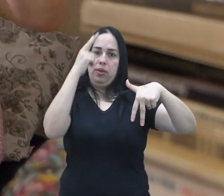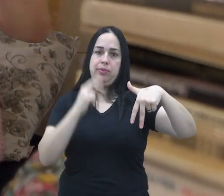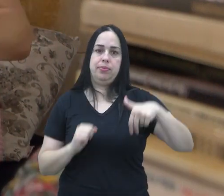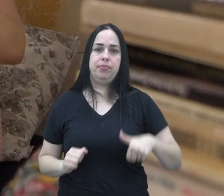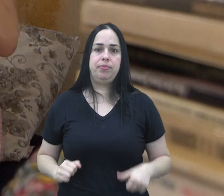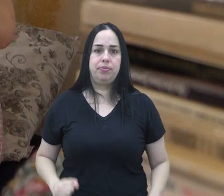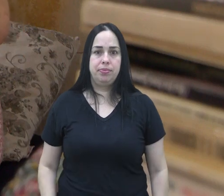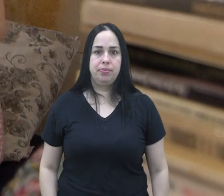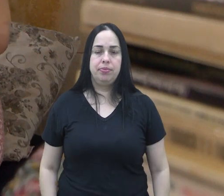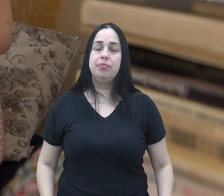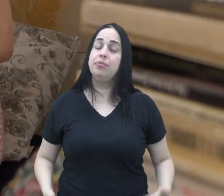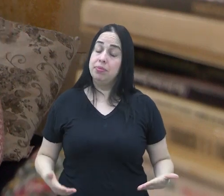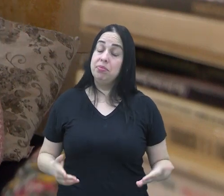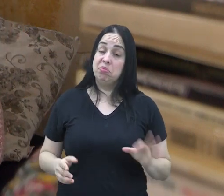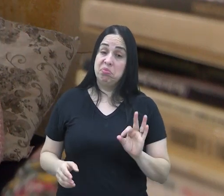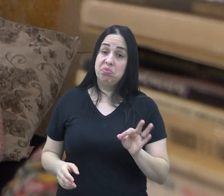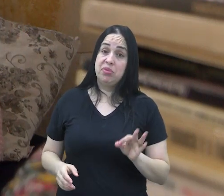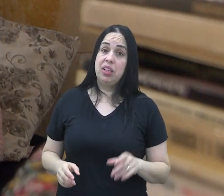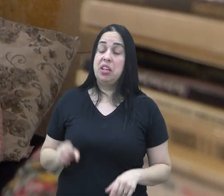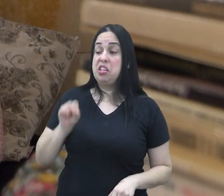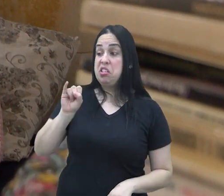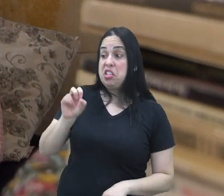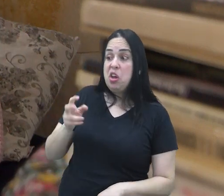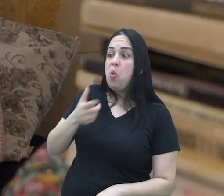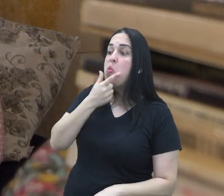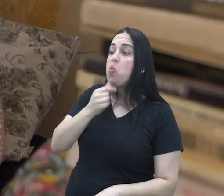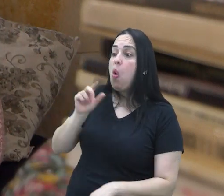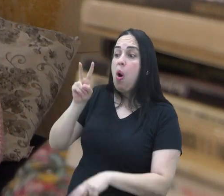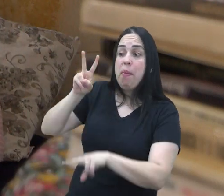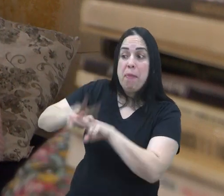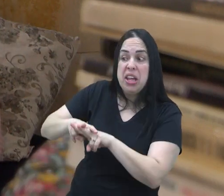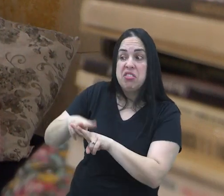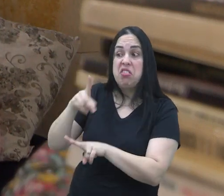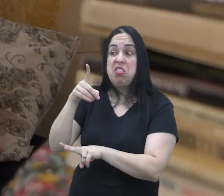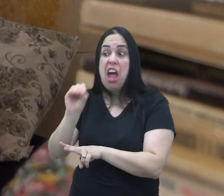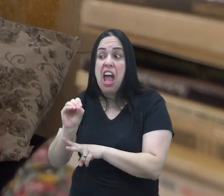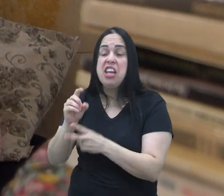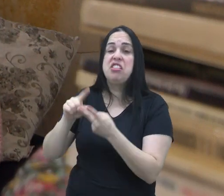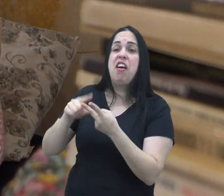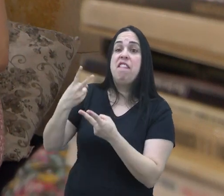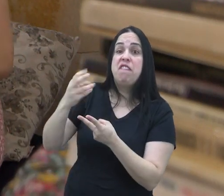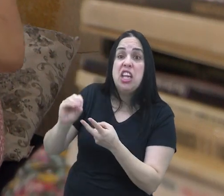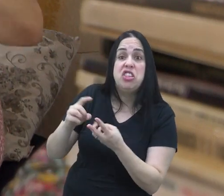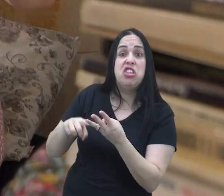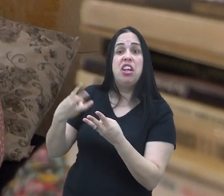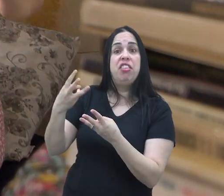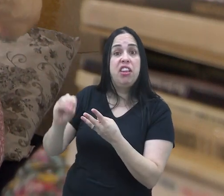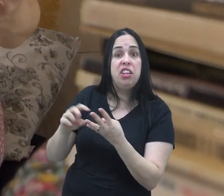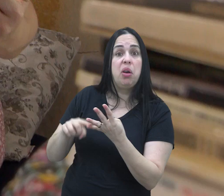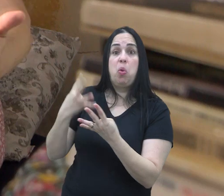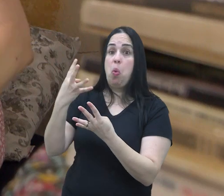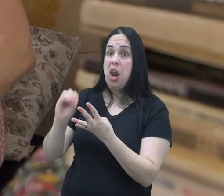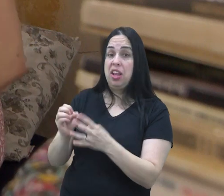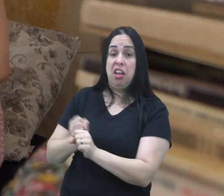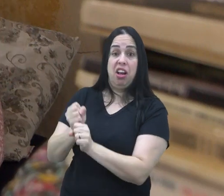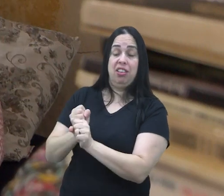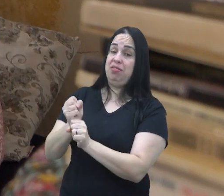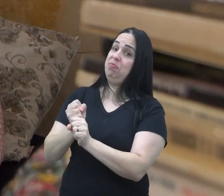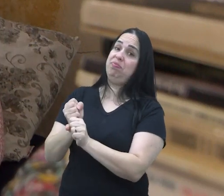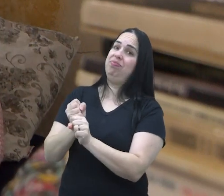sinta validada, se sinta a sua verdade validada, certo? Se ele vai ser preso 10, 20, 30, 40